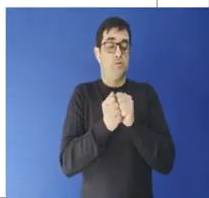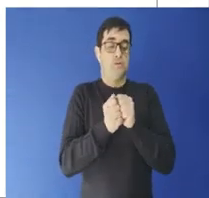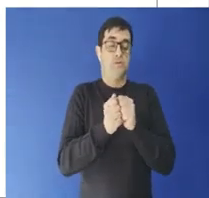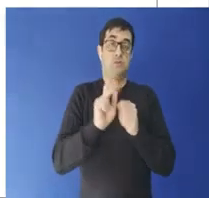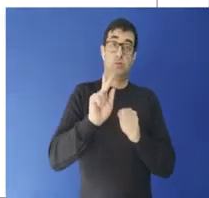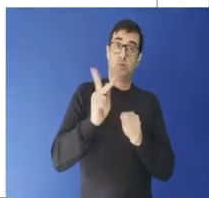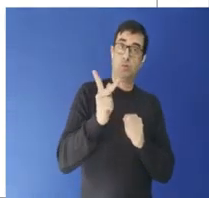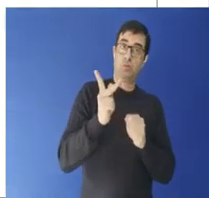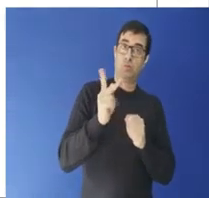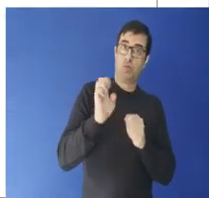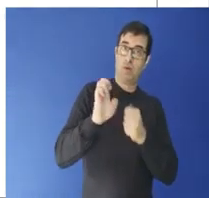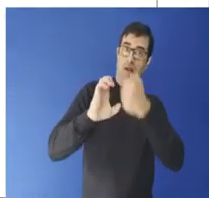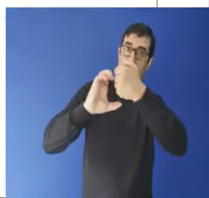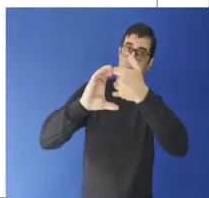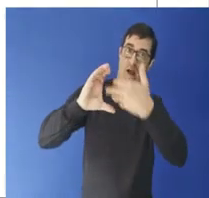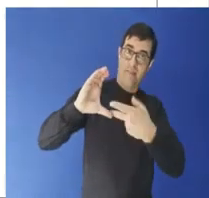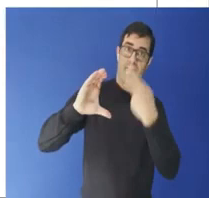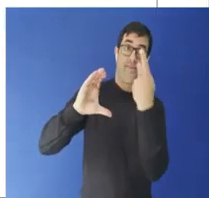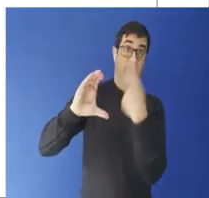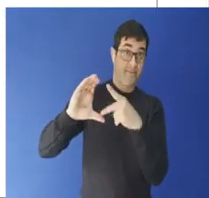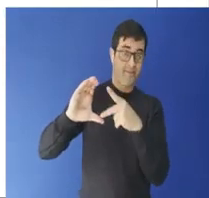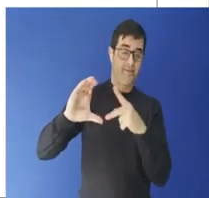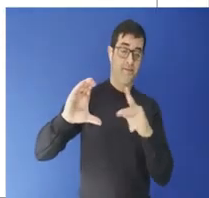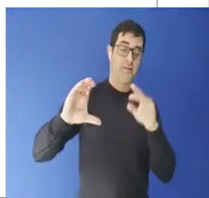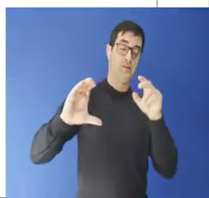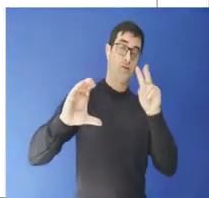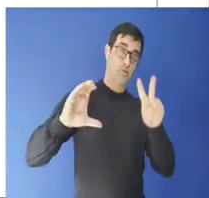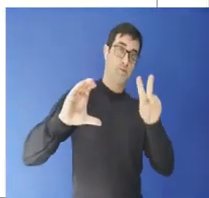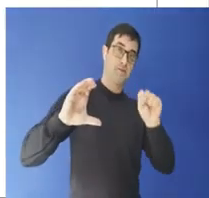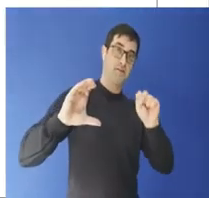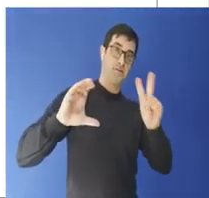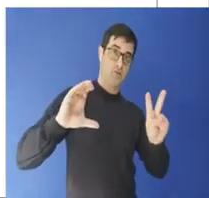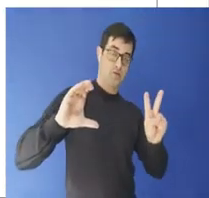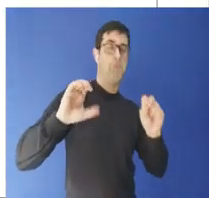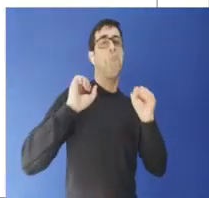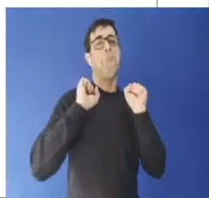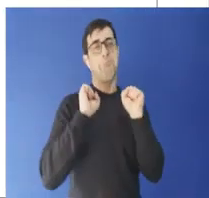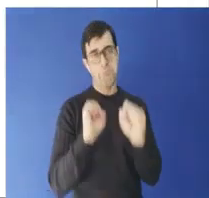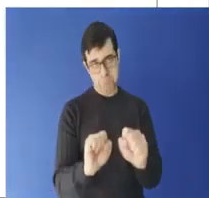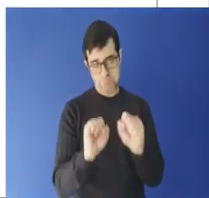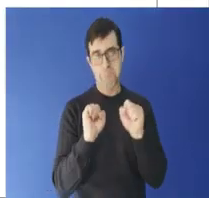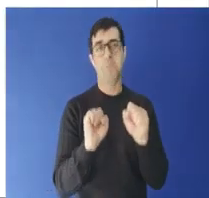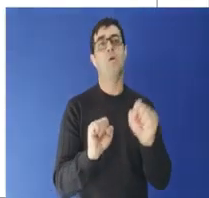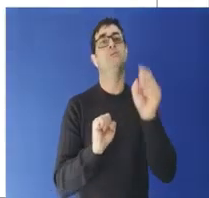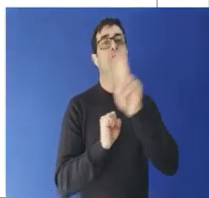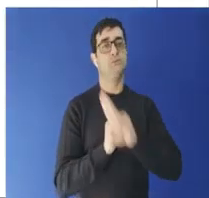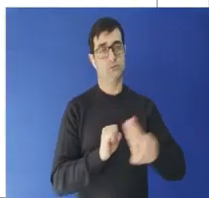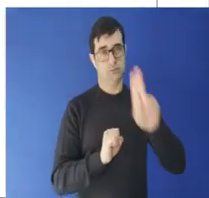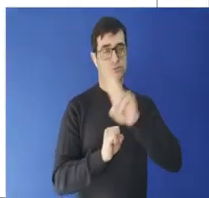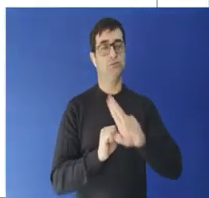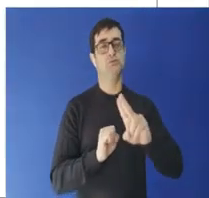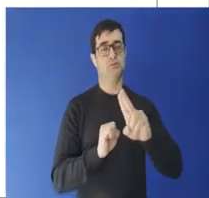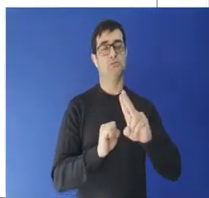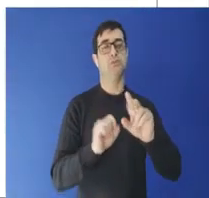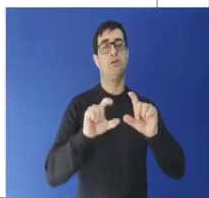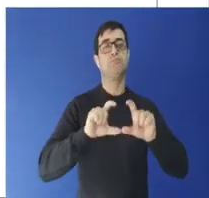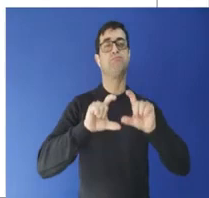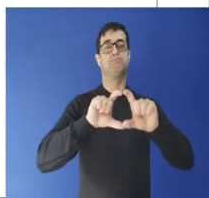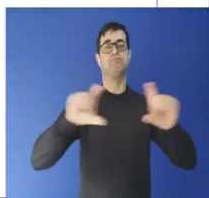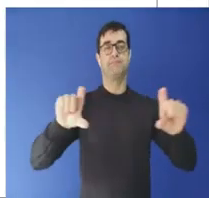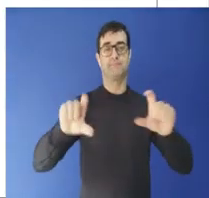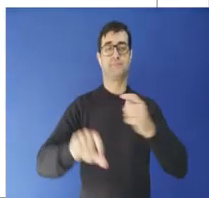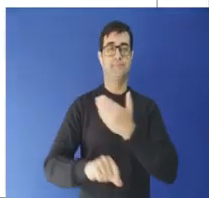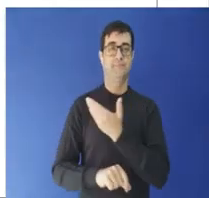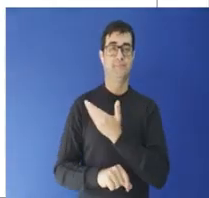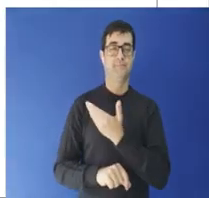ele tem mais 2s2 no nível 2. Tranquilo? Então, eu posso representar dessa forma como dessa daqui. Válido lembrar que